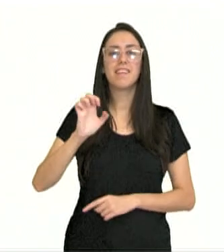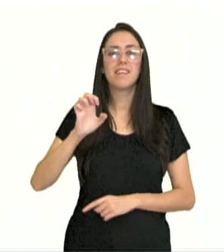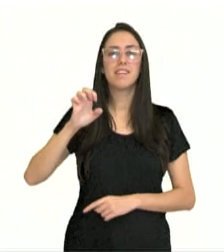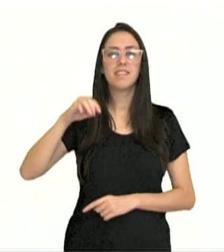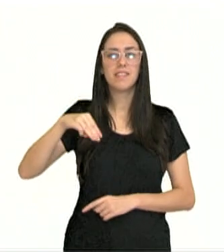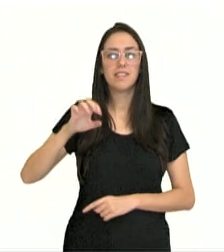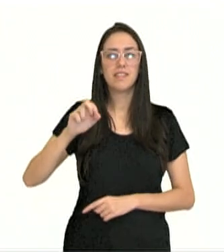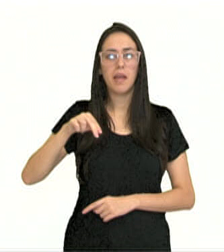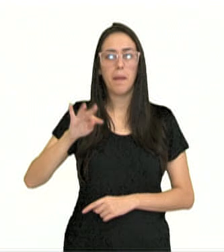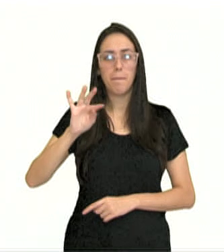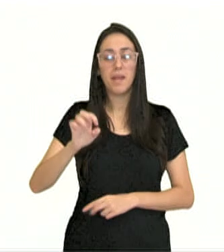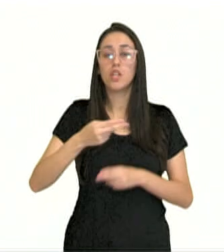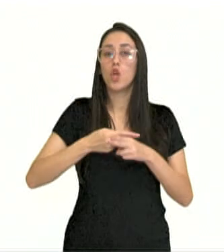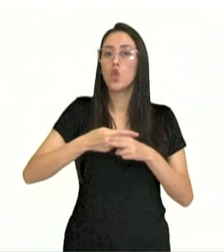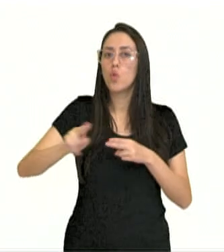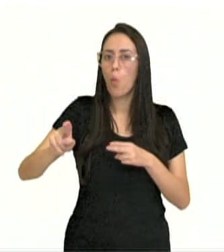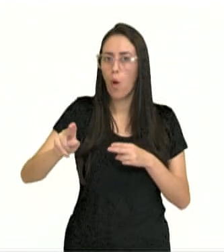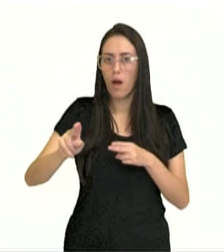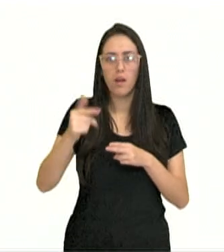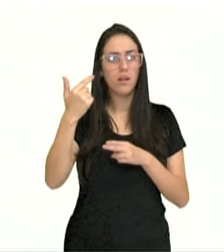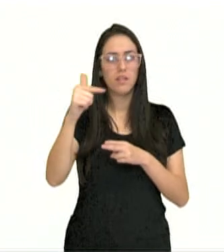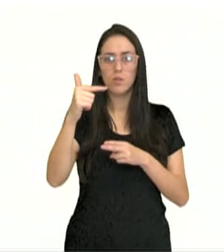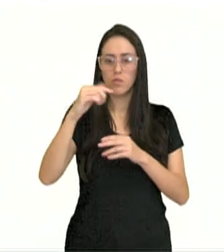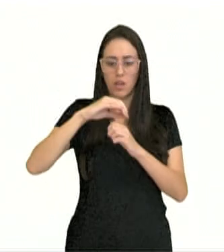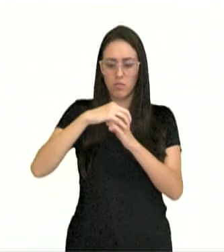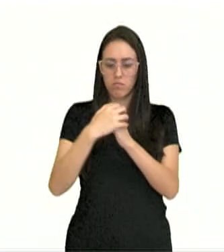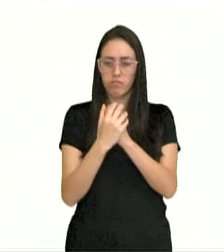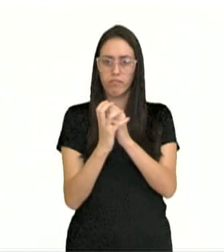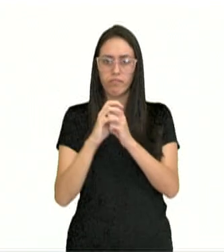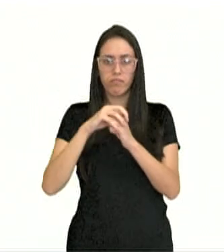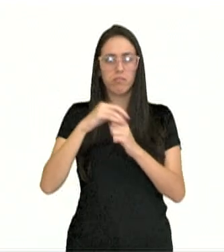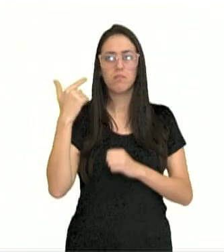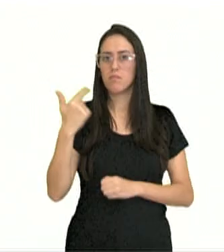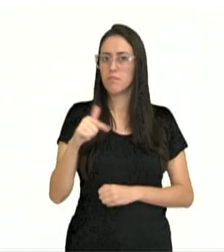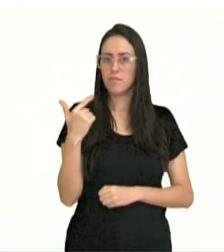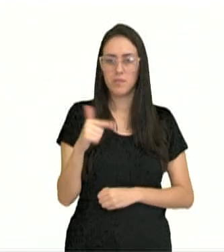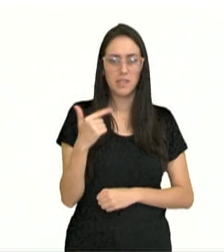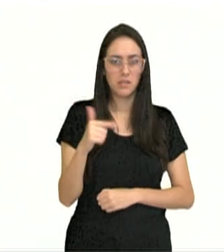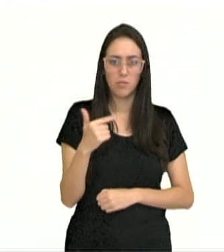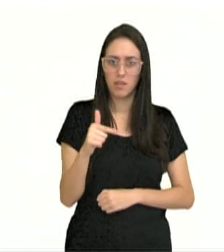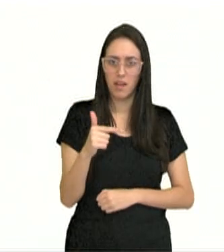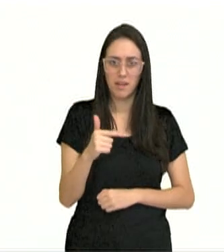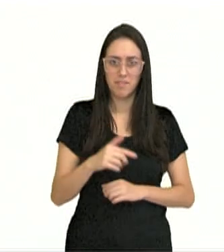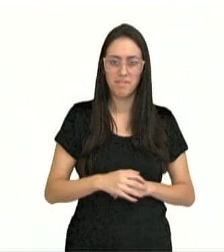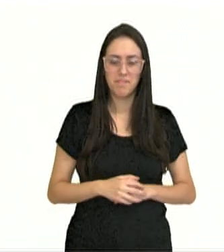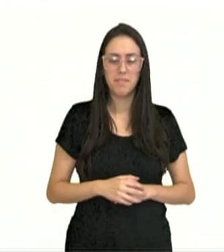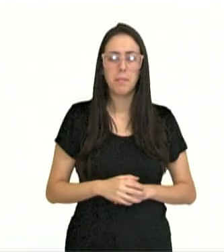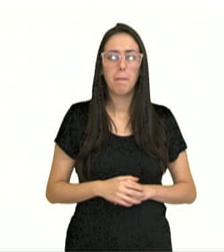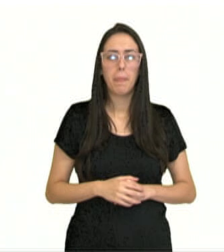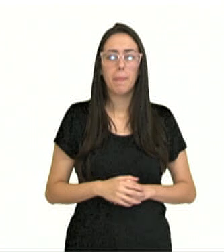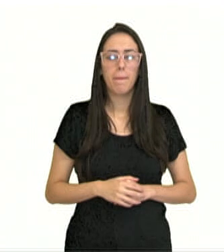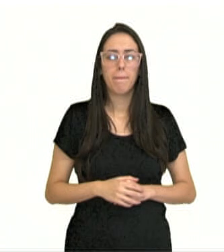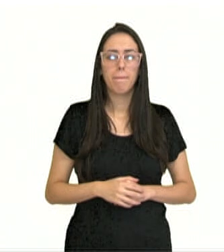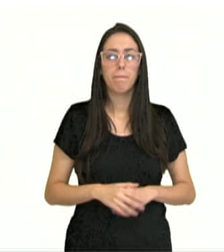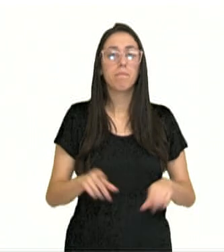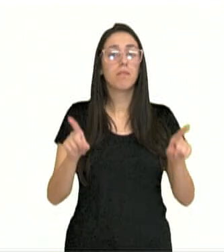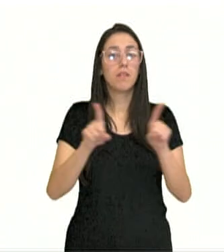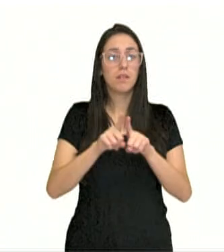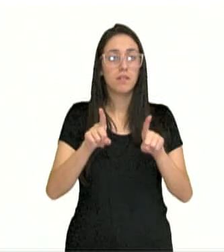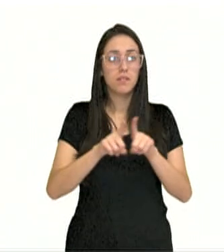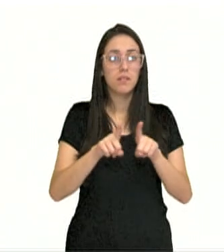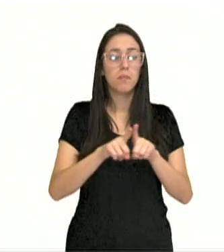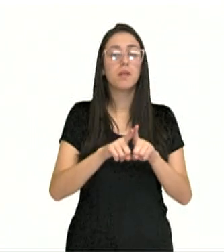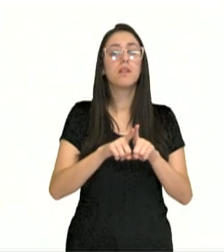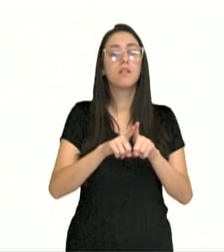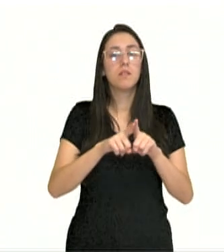sem um fruto envolvendo a sua estrutura. Toda vez que falar semente nua, não tem fruto. Além disso, podemos